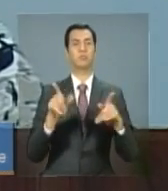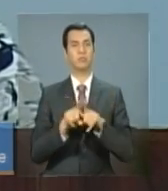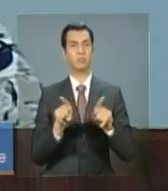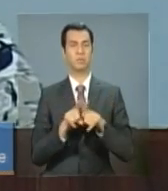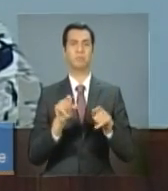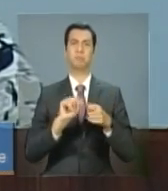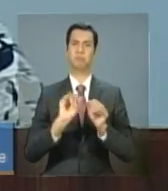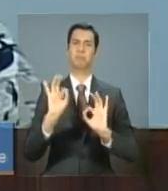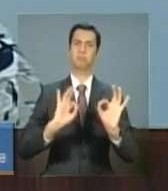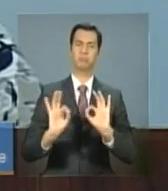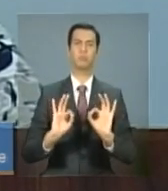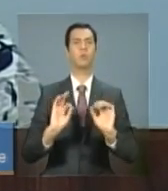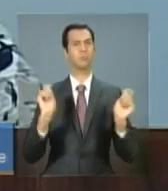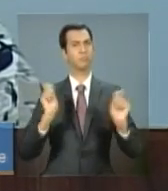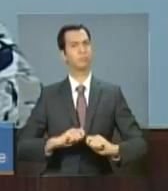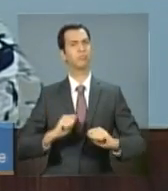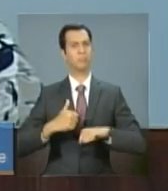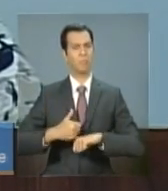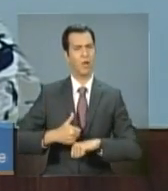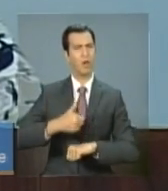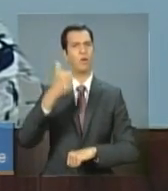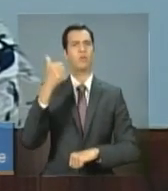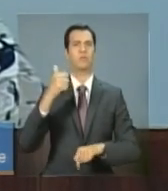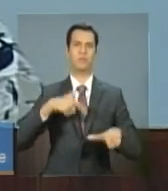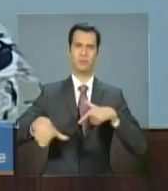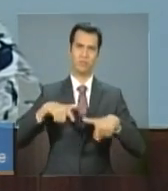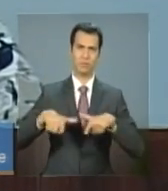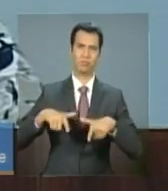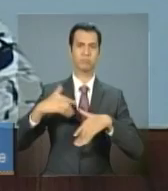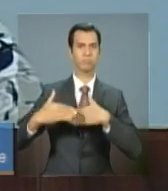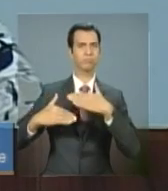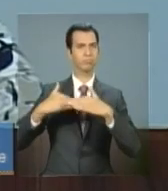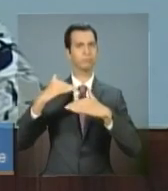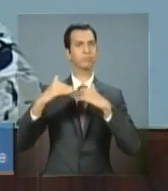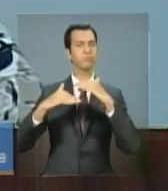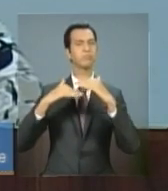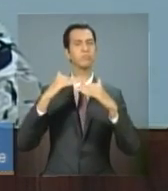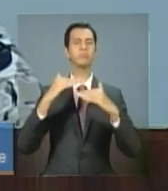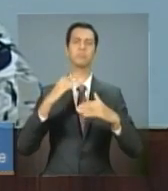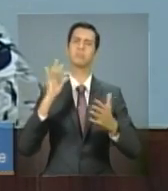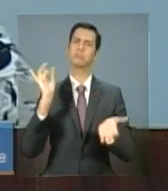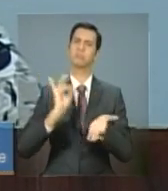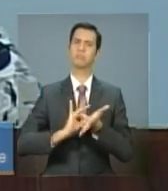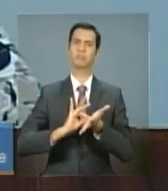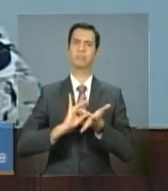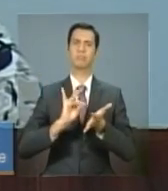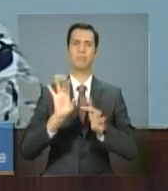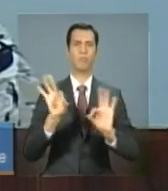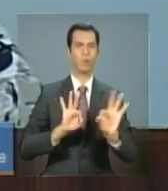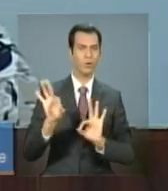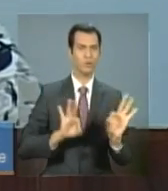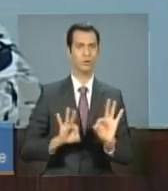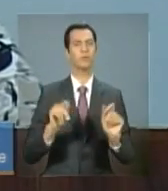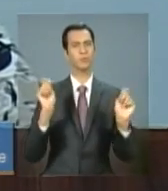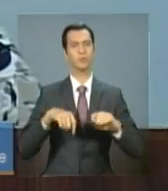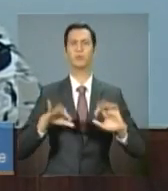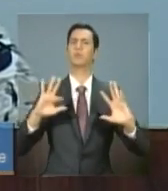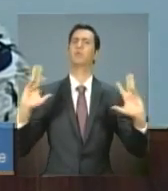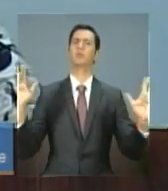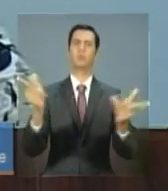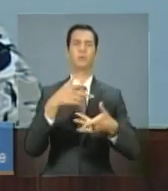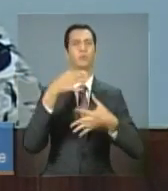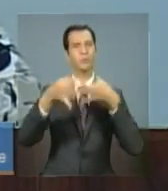vamos aperfeiçoando, aprimorando o nosso trabalho e garantindo que, de fato, o plano seja uma construção coletiva de todos